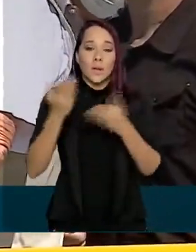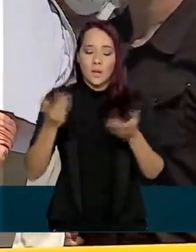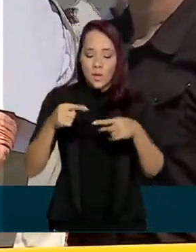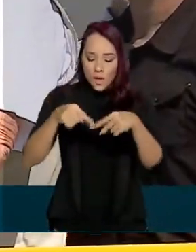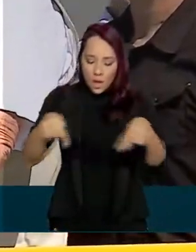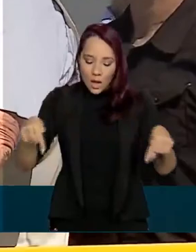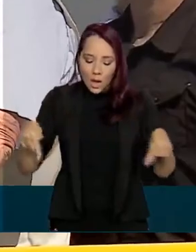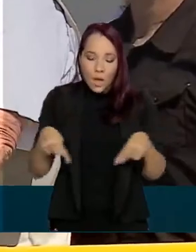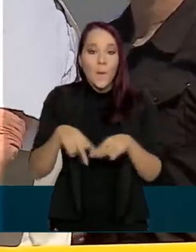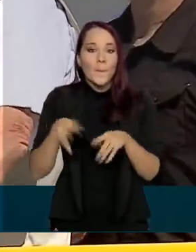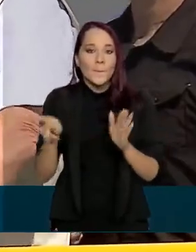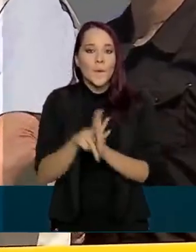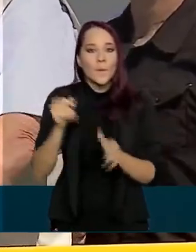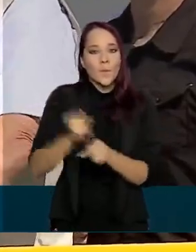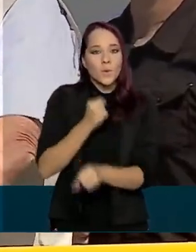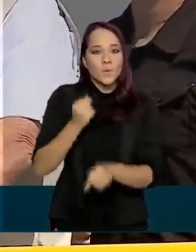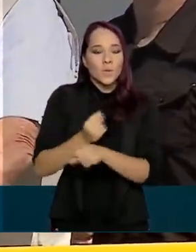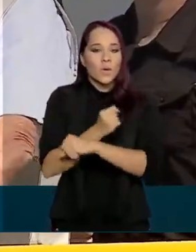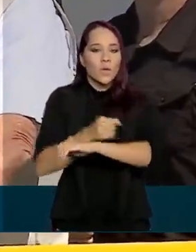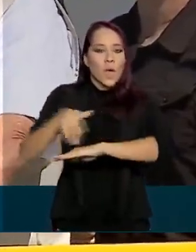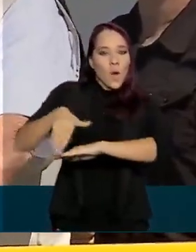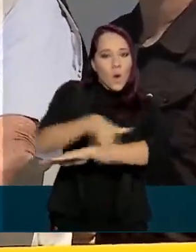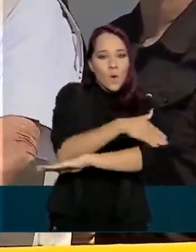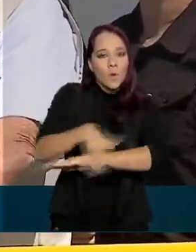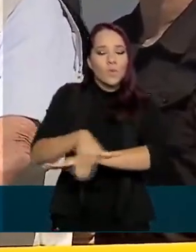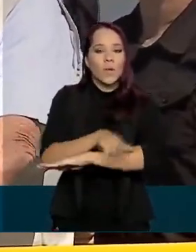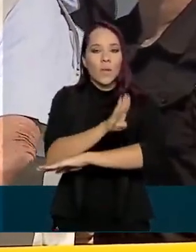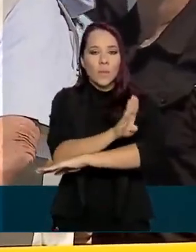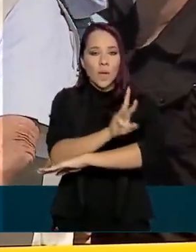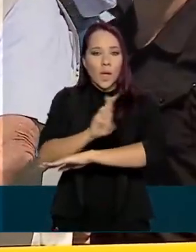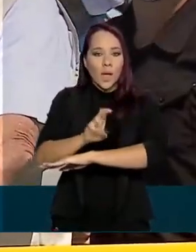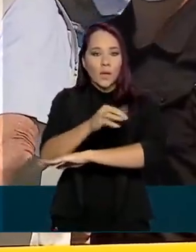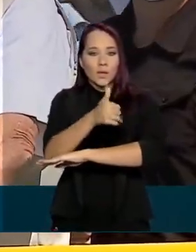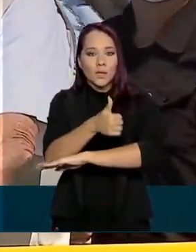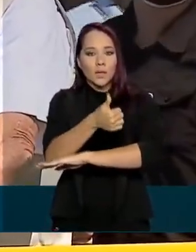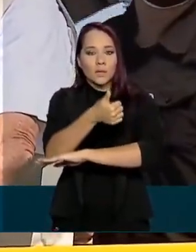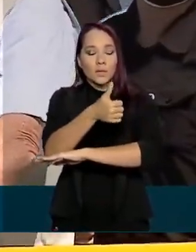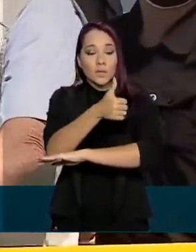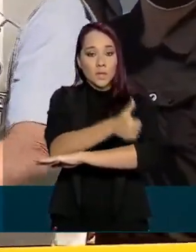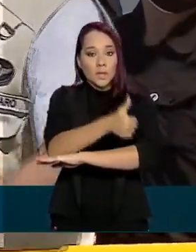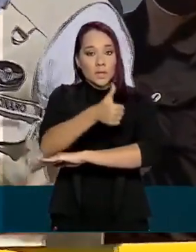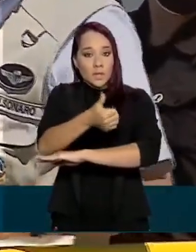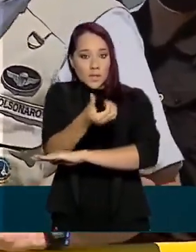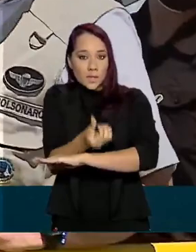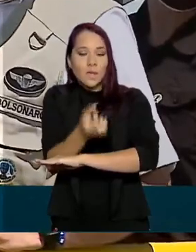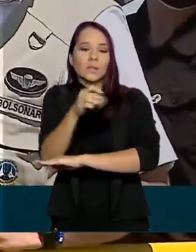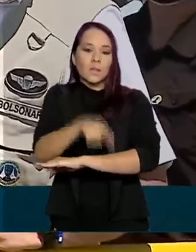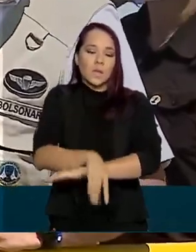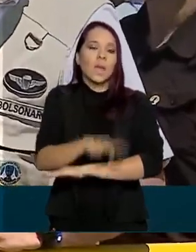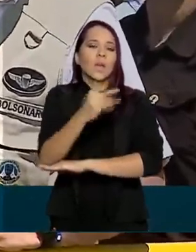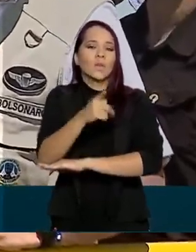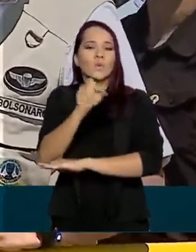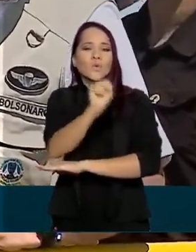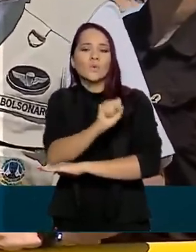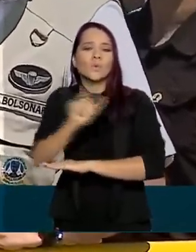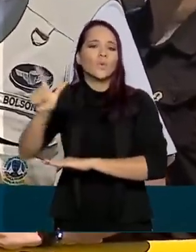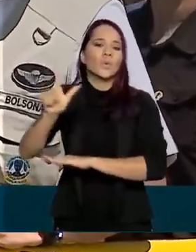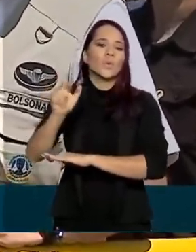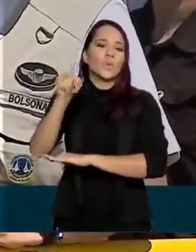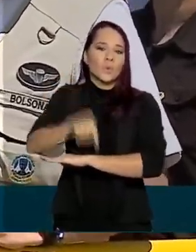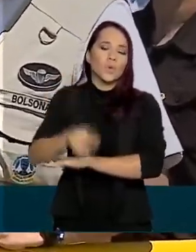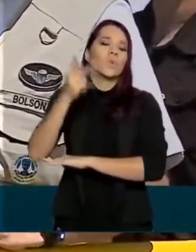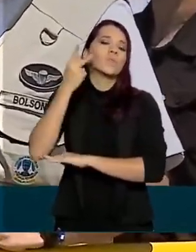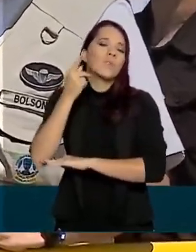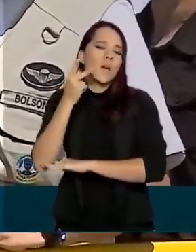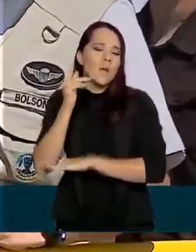canteiro de obras que fica na rodovia br-116 em penaforte que fica no extremo sul do ceará